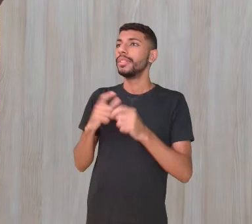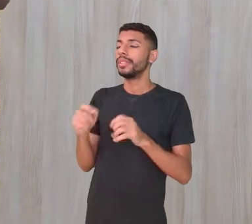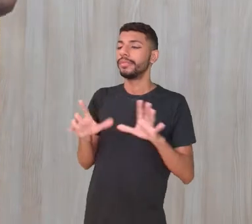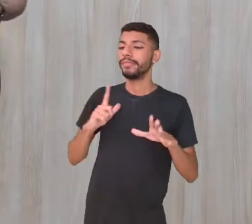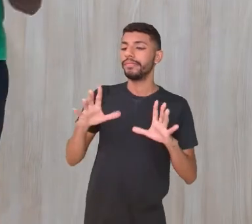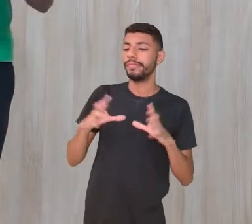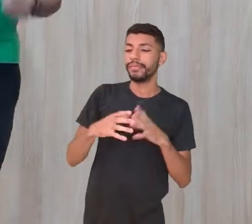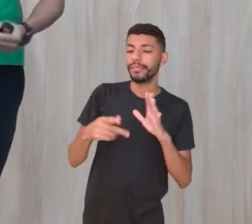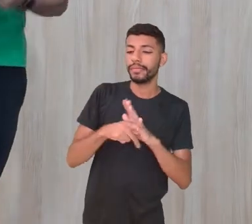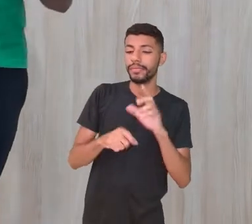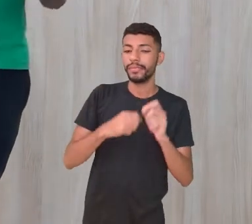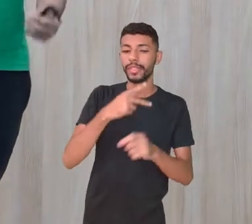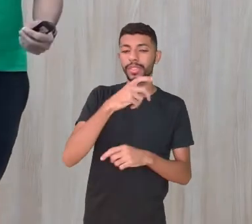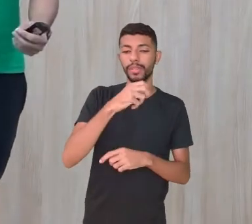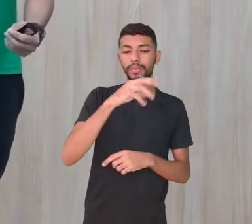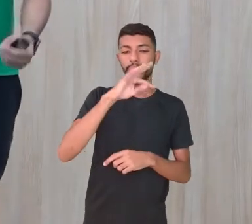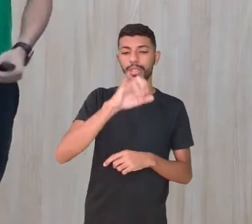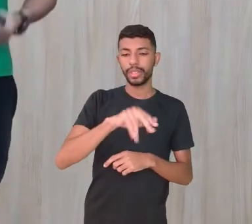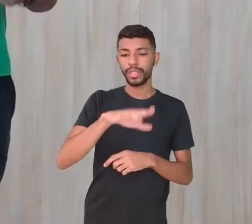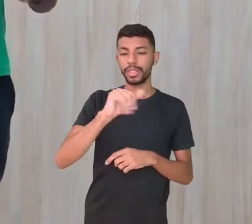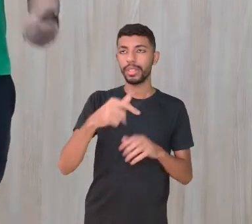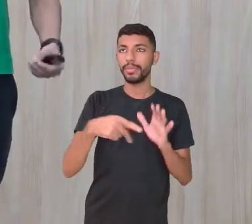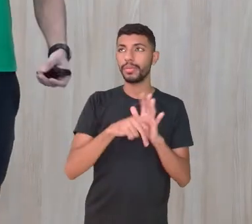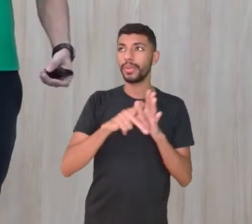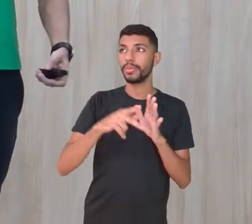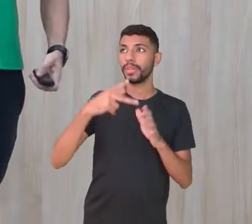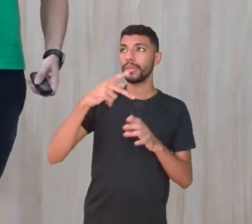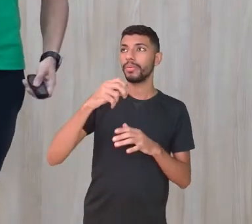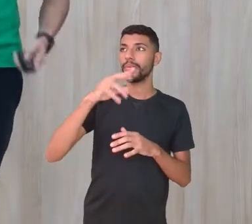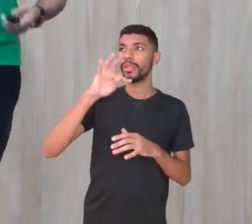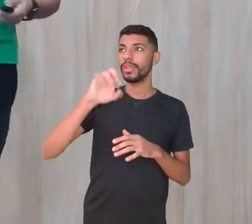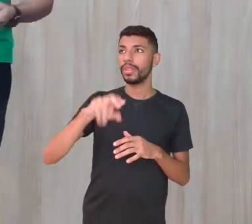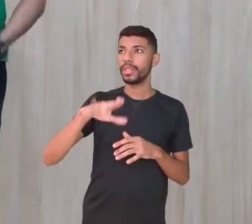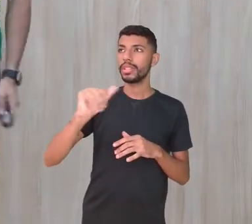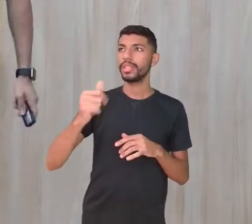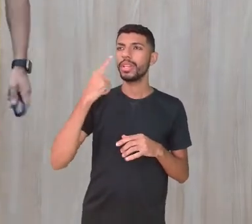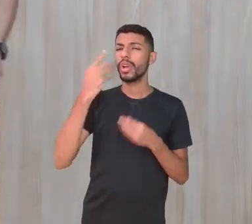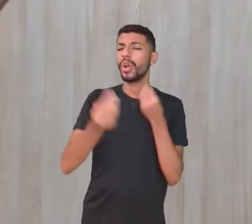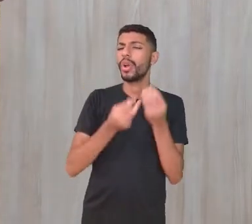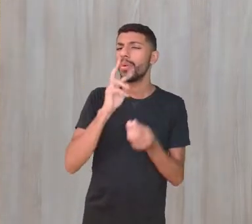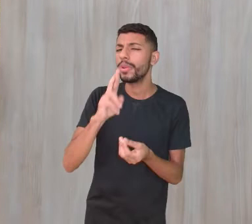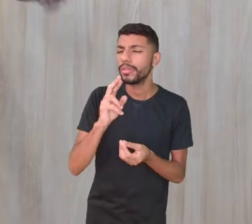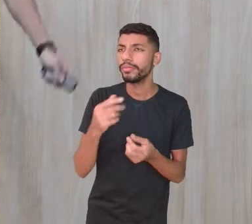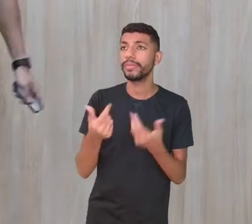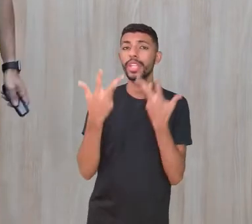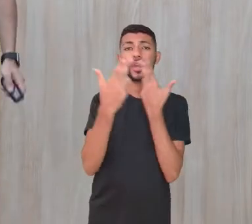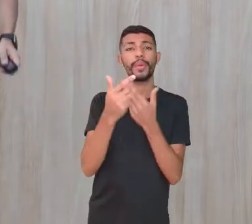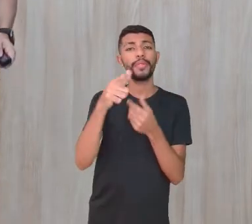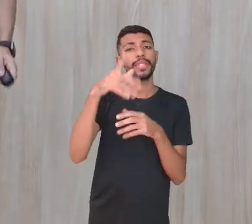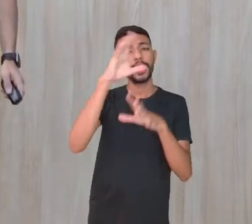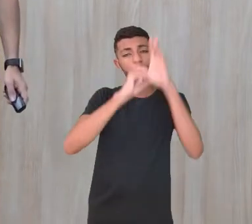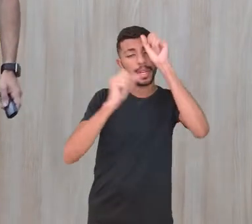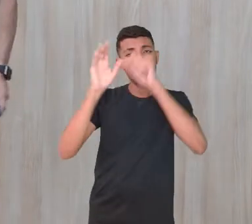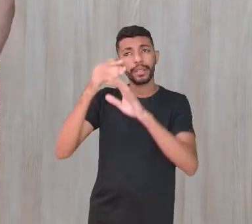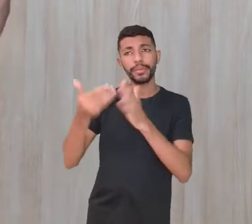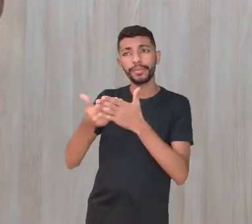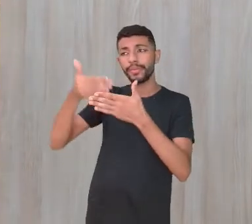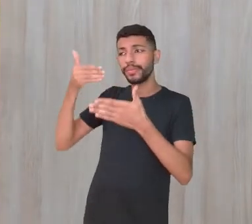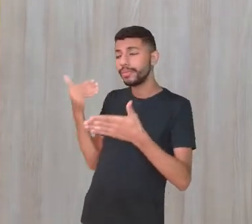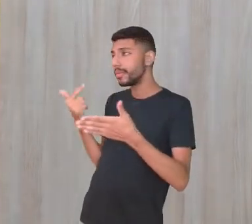uma potência de potência. Como é que eu resolvo isso, Pedro? Do mesmo jeito que você aprendeu tudo aí até agora,